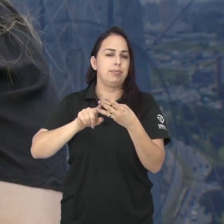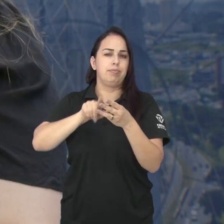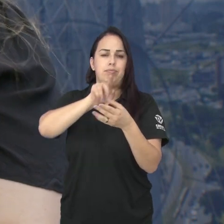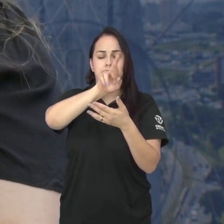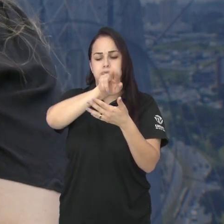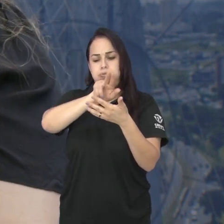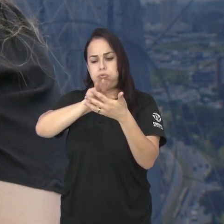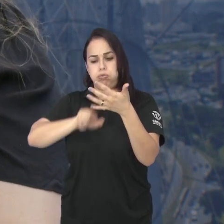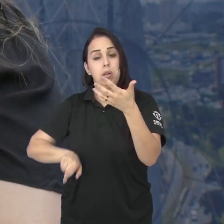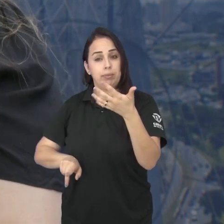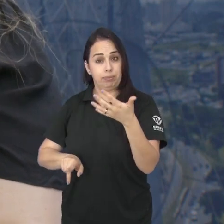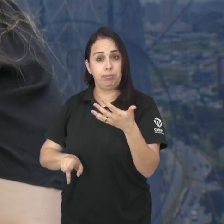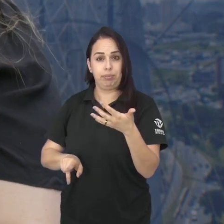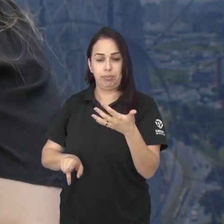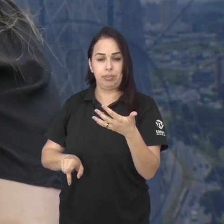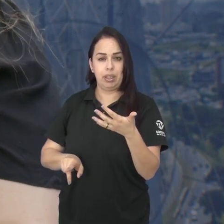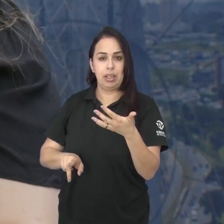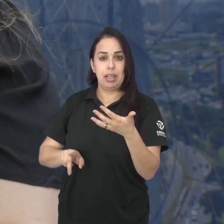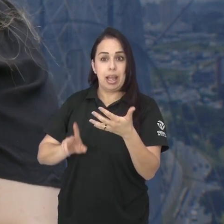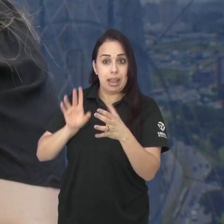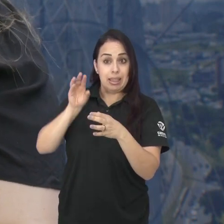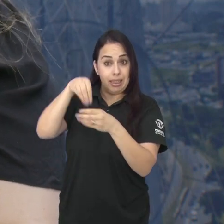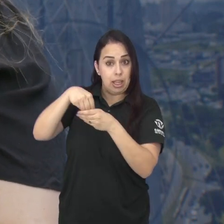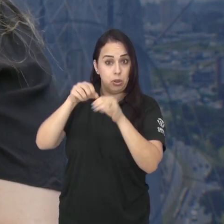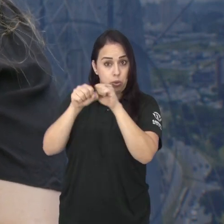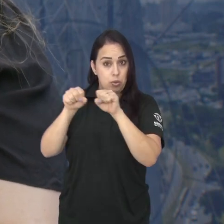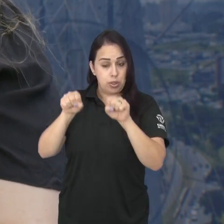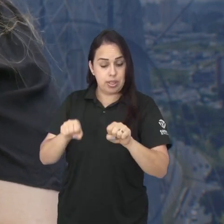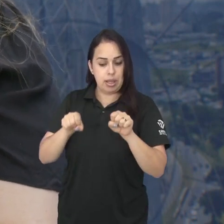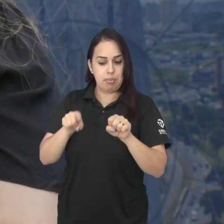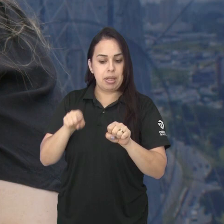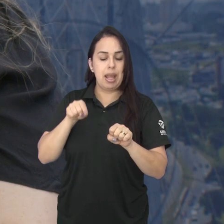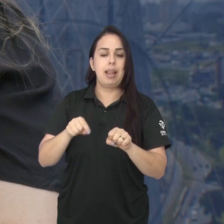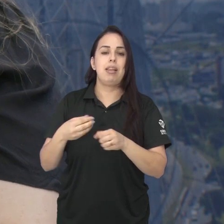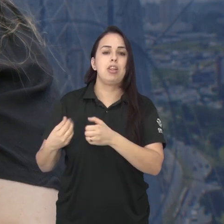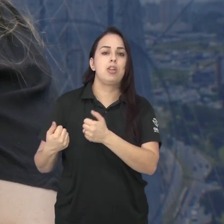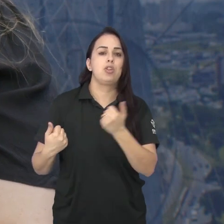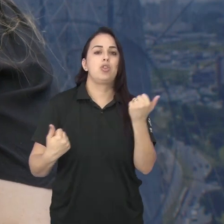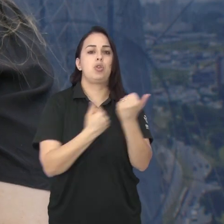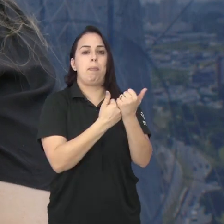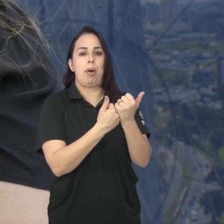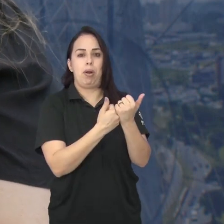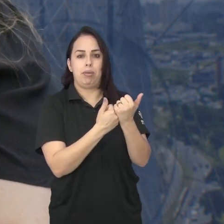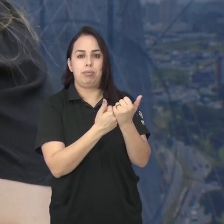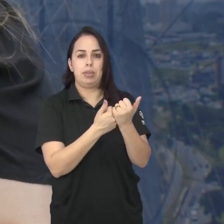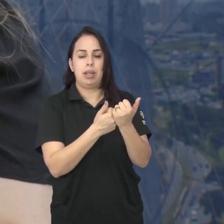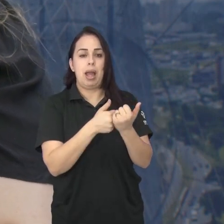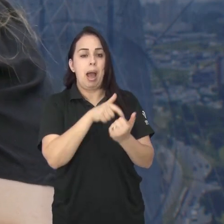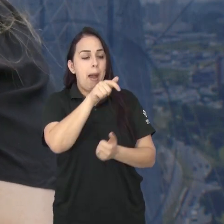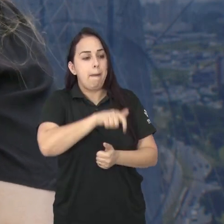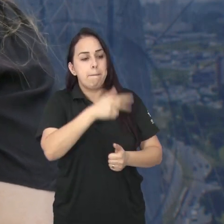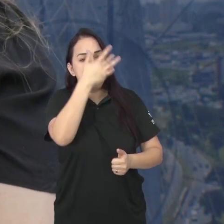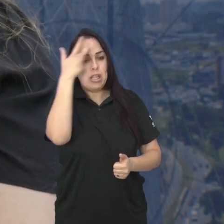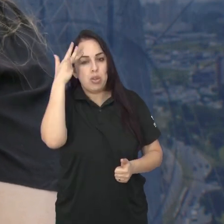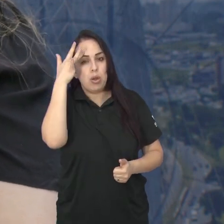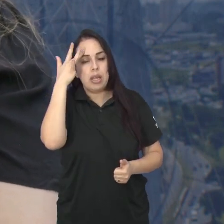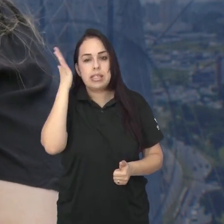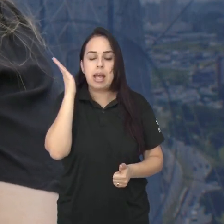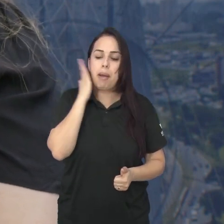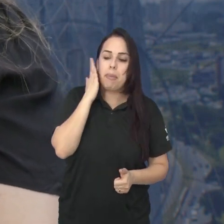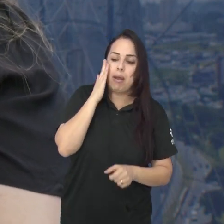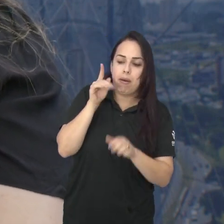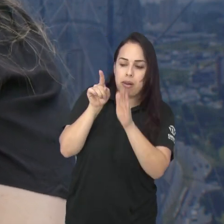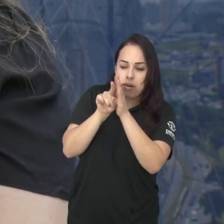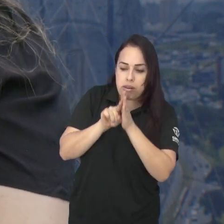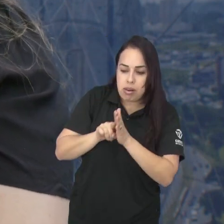dado de pluviômetros, que dentro desse sistema ele dá suporte para o operador tomar uma